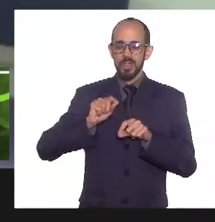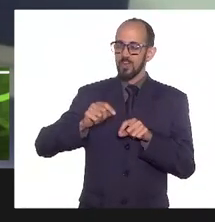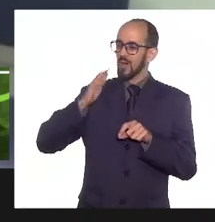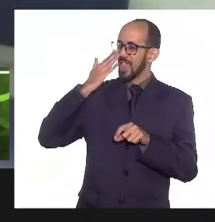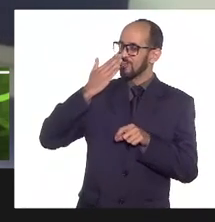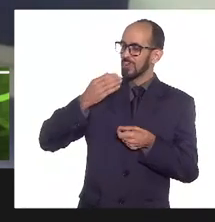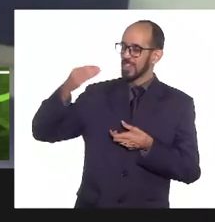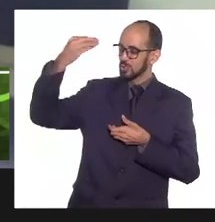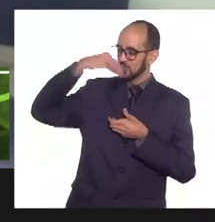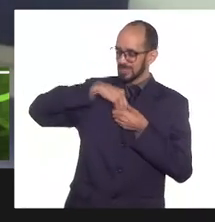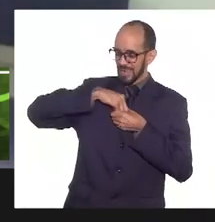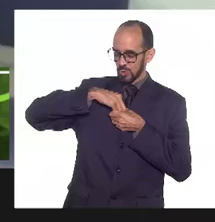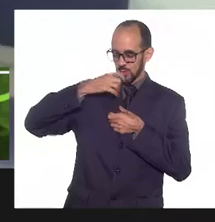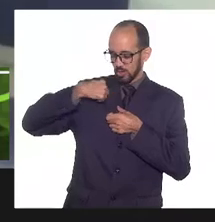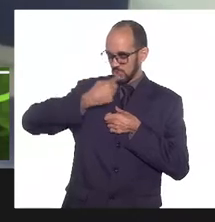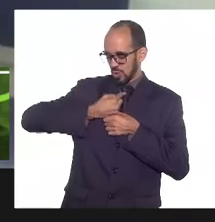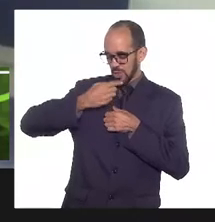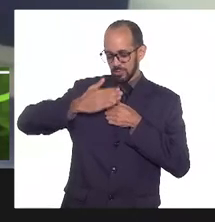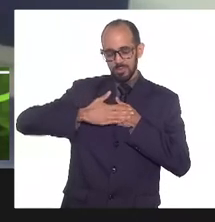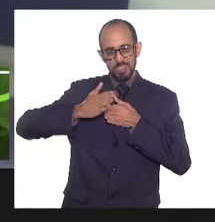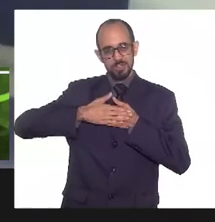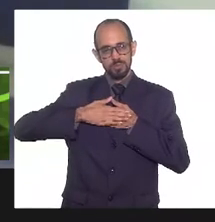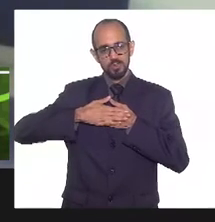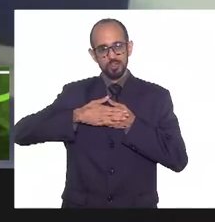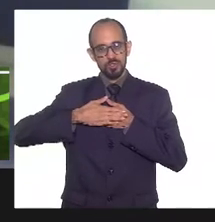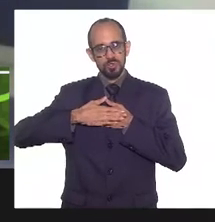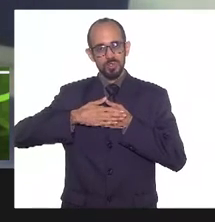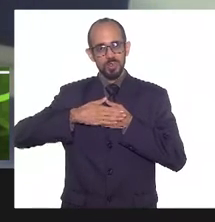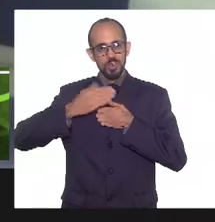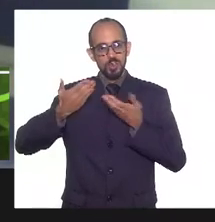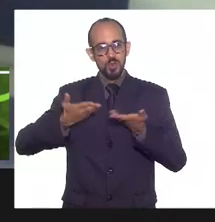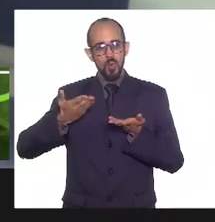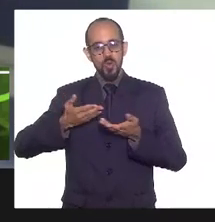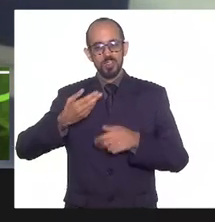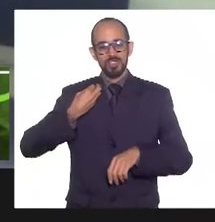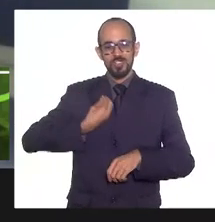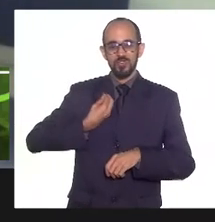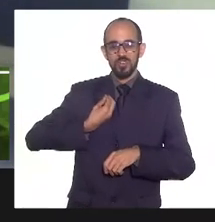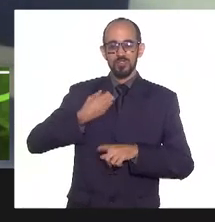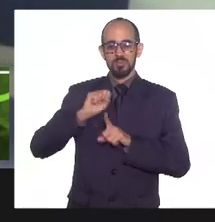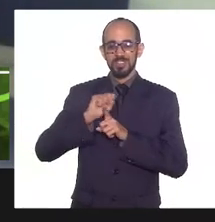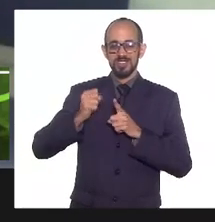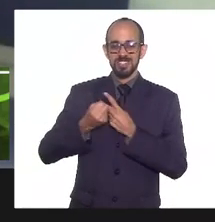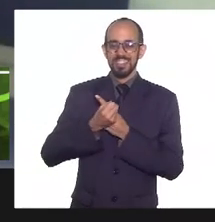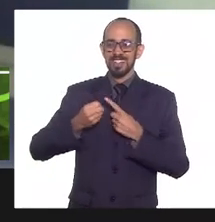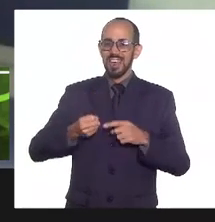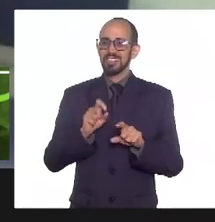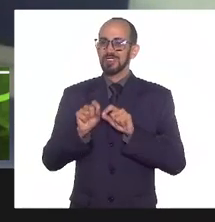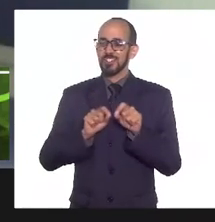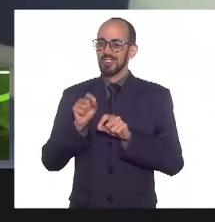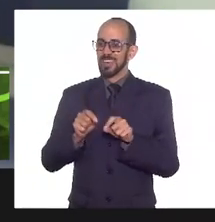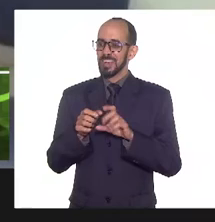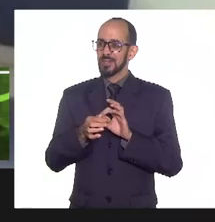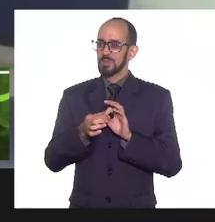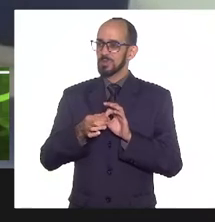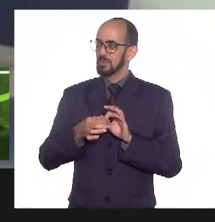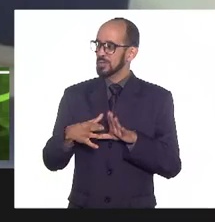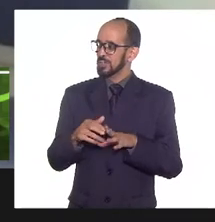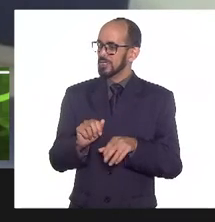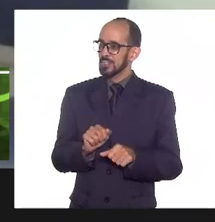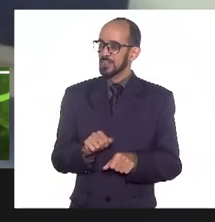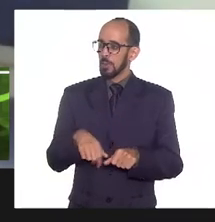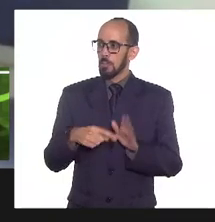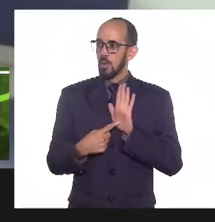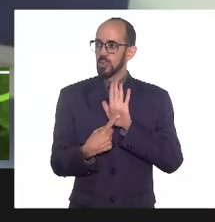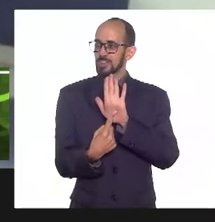interior e hoje a gente vive numa sociedade que a gente não se permite é é mostrar o